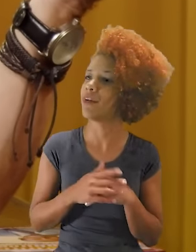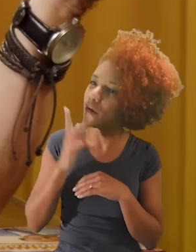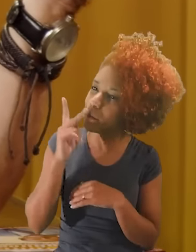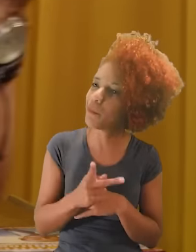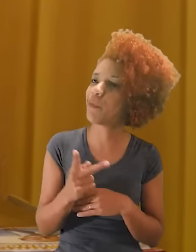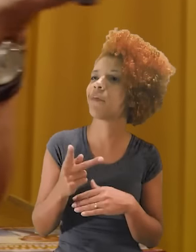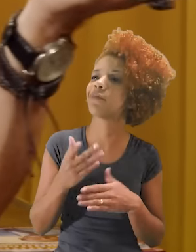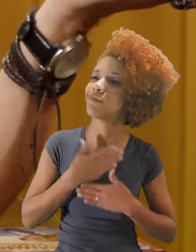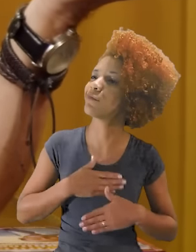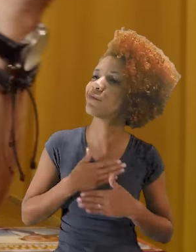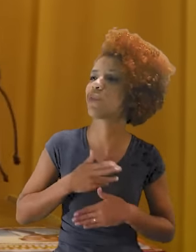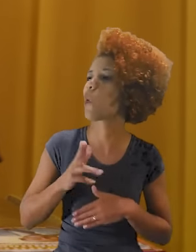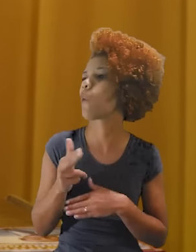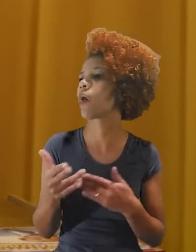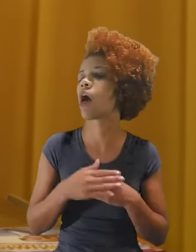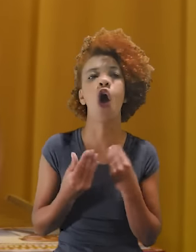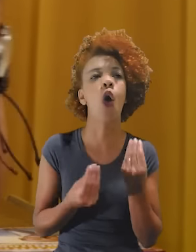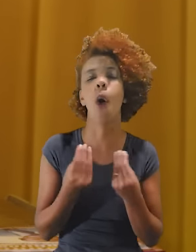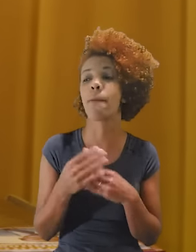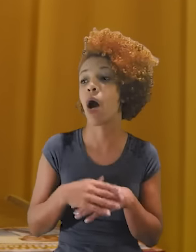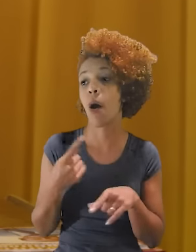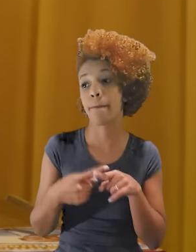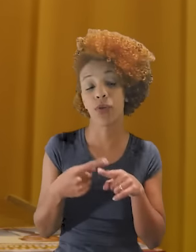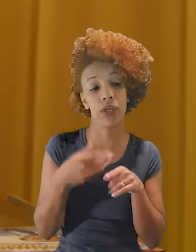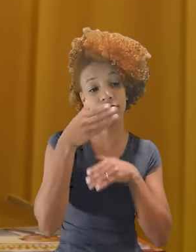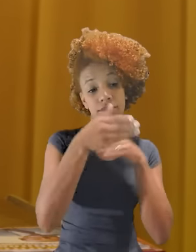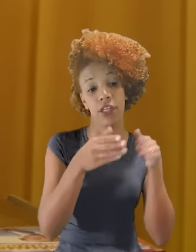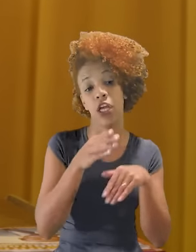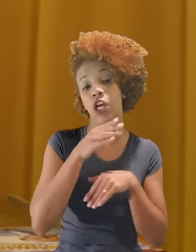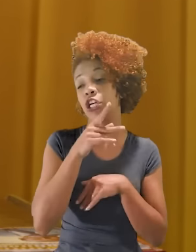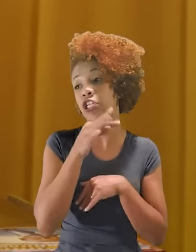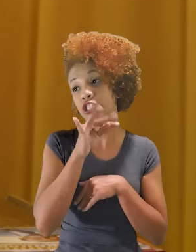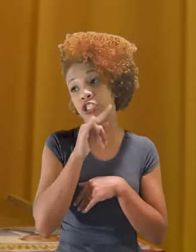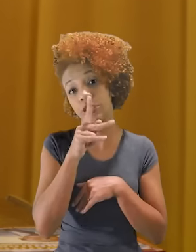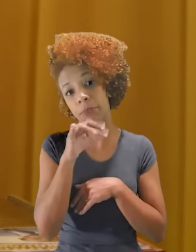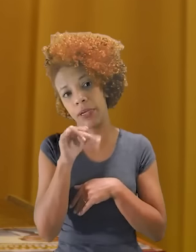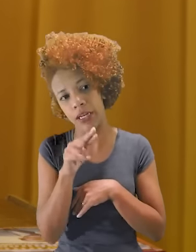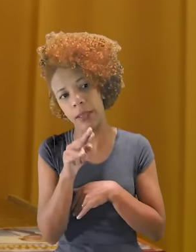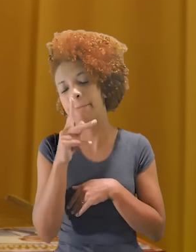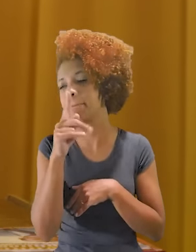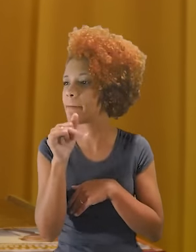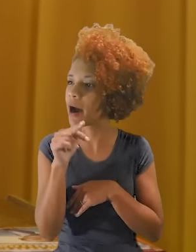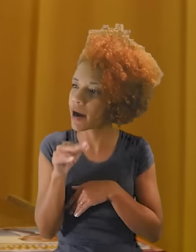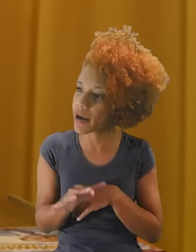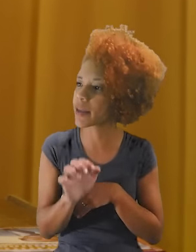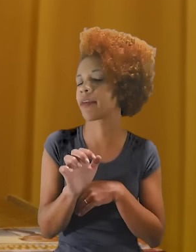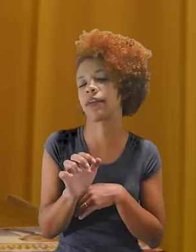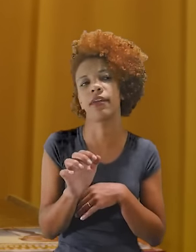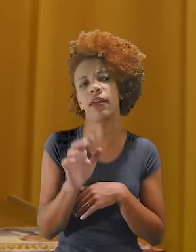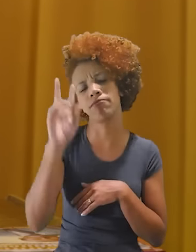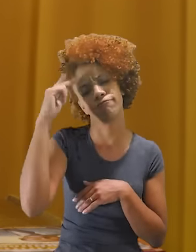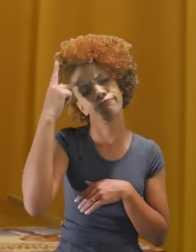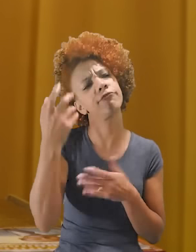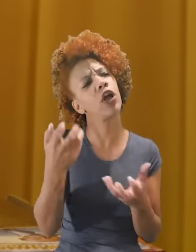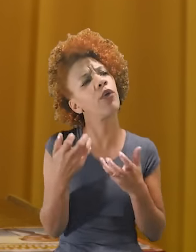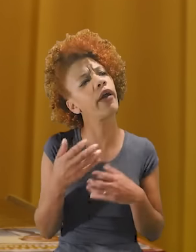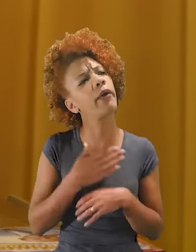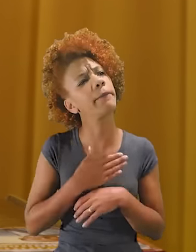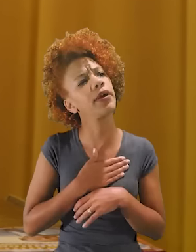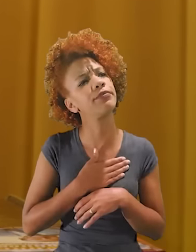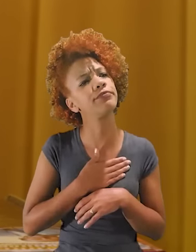não sossega, mano. Como assim um parque de diversão? Porque ele frequentava muito o Tivoli Park, né, lá na Dinamarca e tal. E aí ele... Porra, teve essa sacada, ele falou,